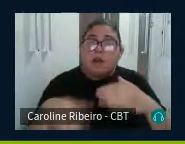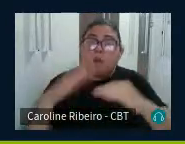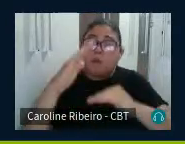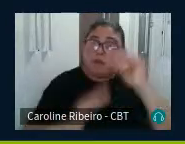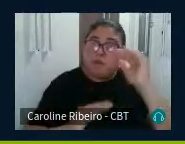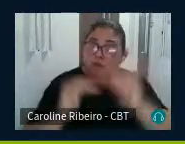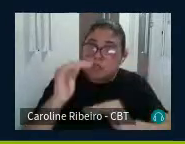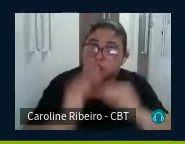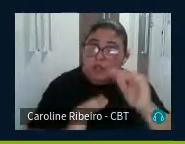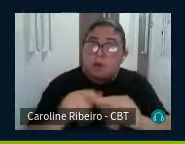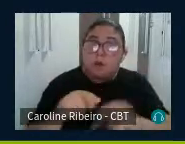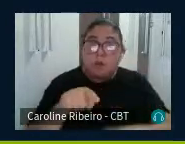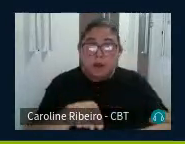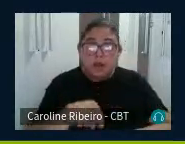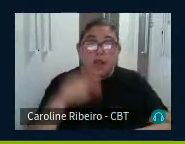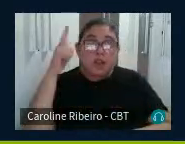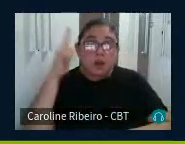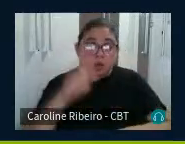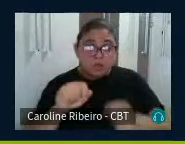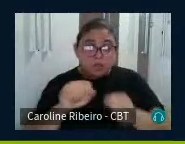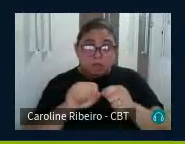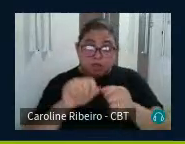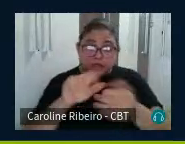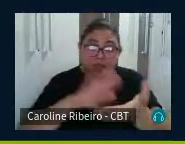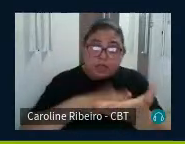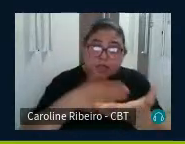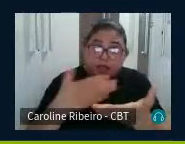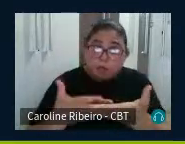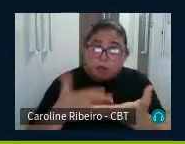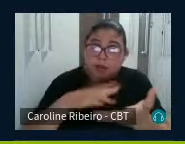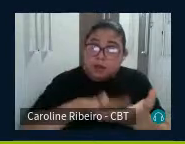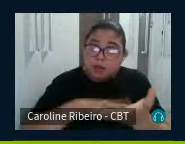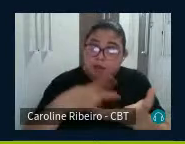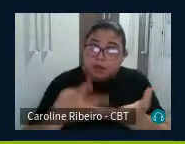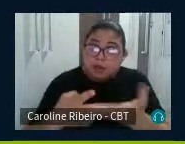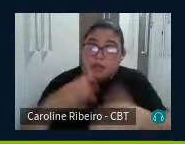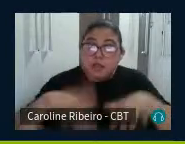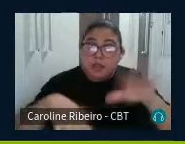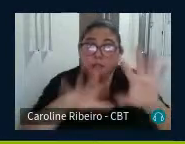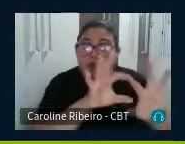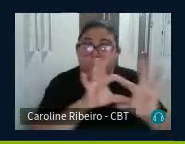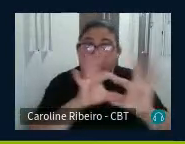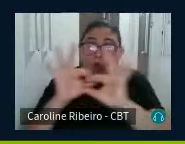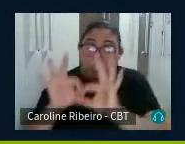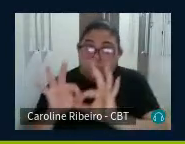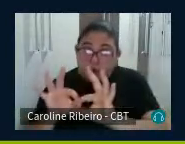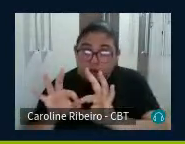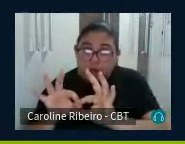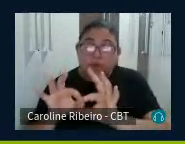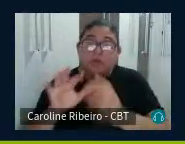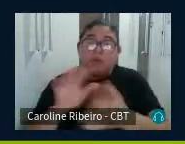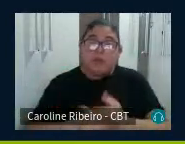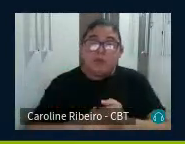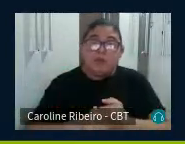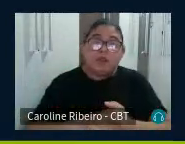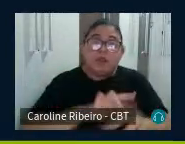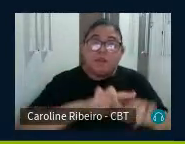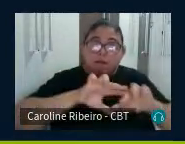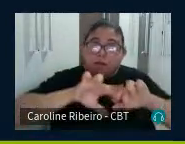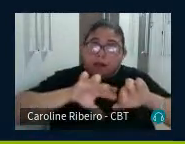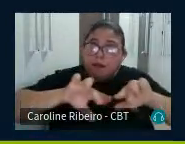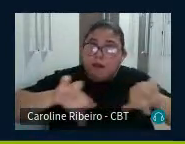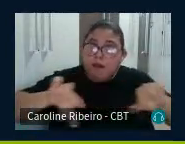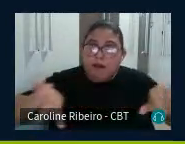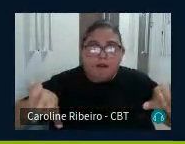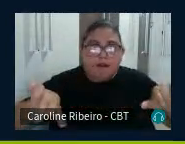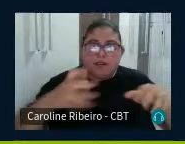uma interpretação, dependendo ali do contexto, né, como a gente está com várias disciplinas, né, nós não temos o